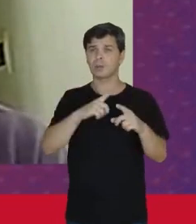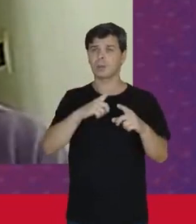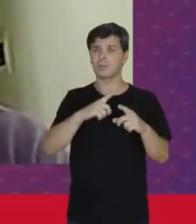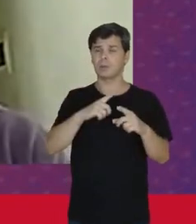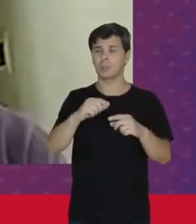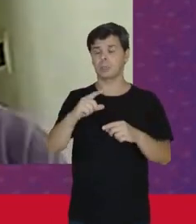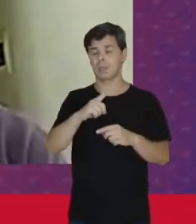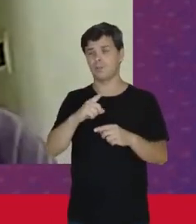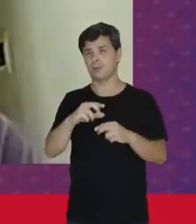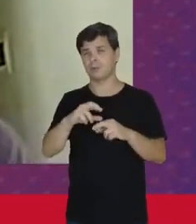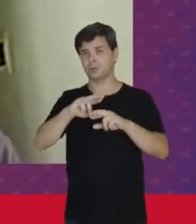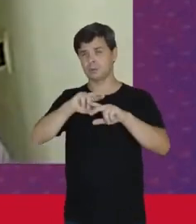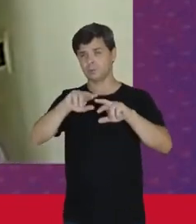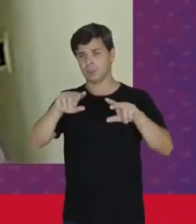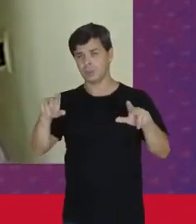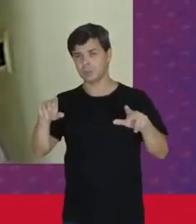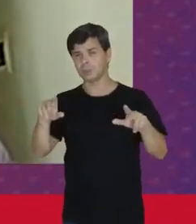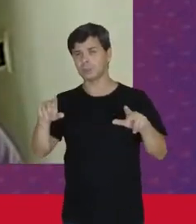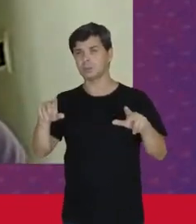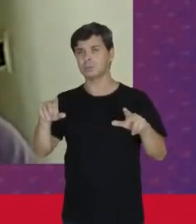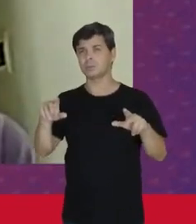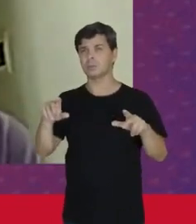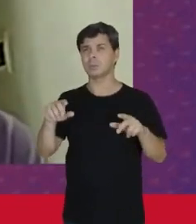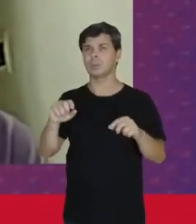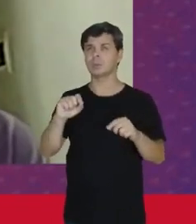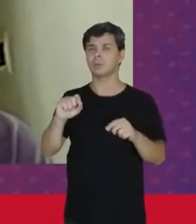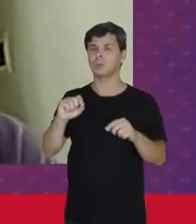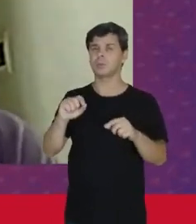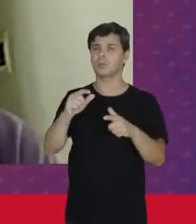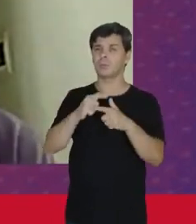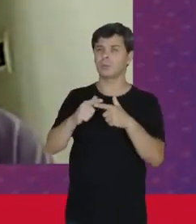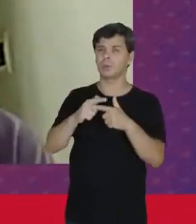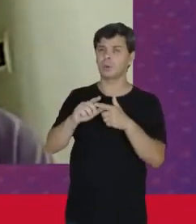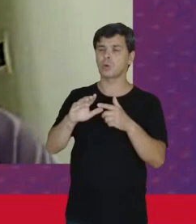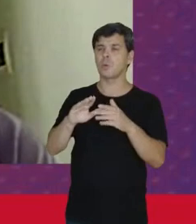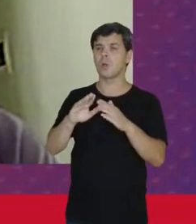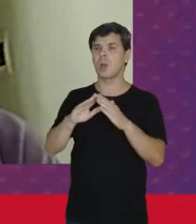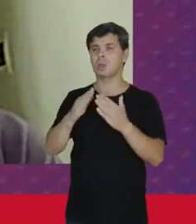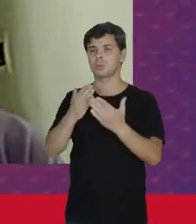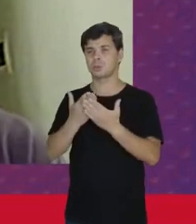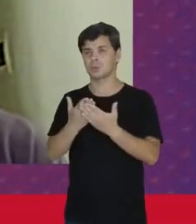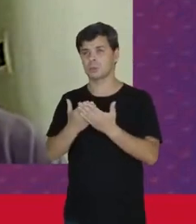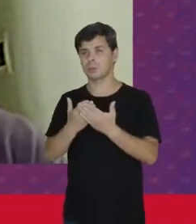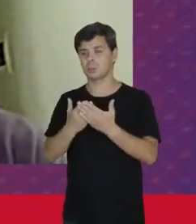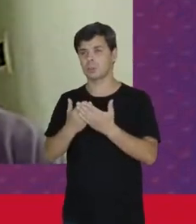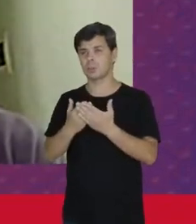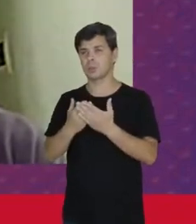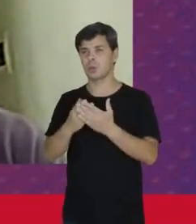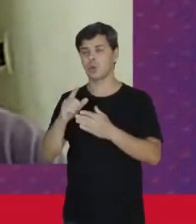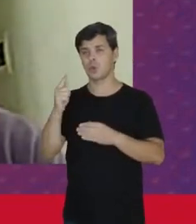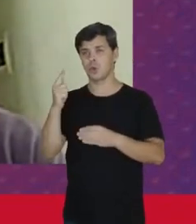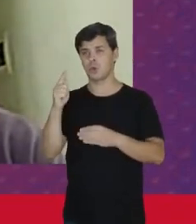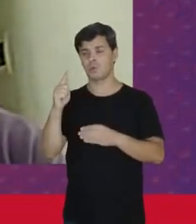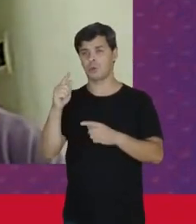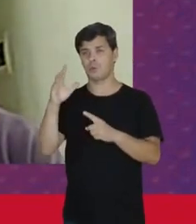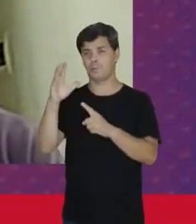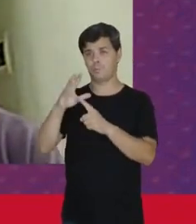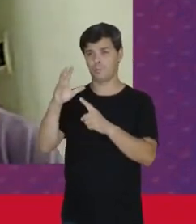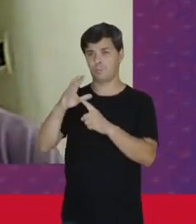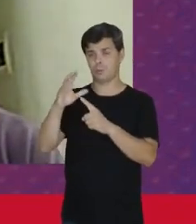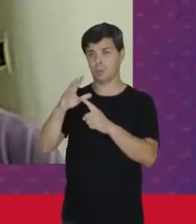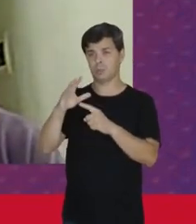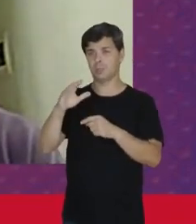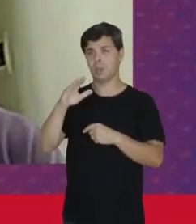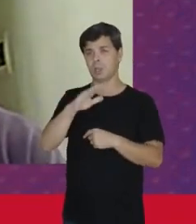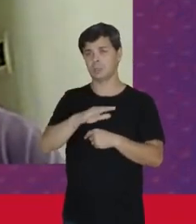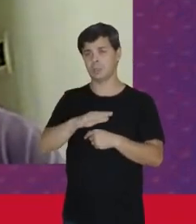já teve, né, várias situações e vários casos, como a escola lá no Goiás, né, que foi afetada, que as crianças